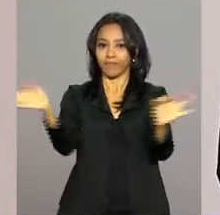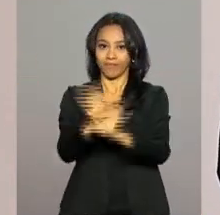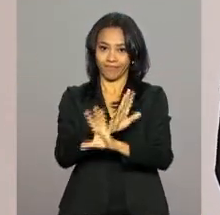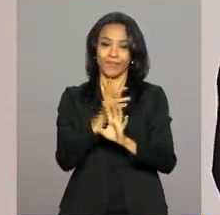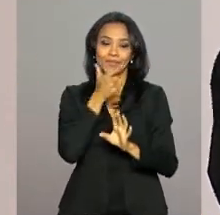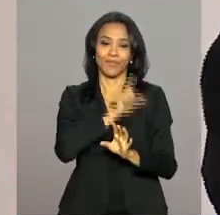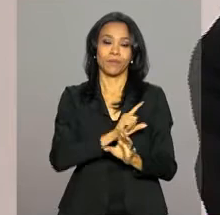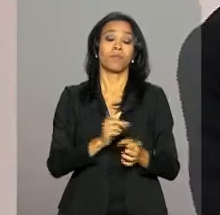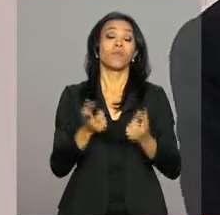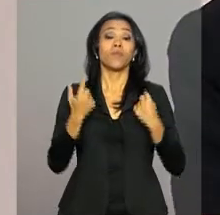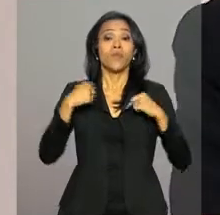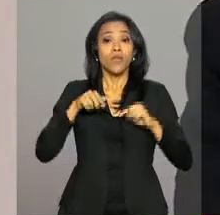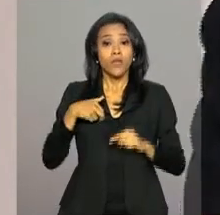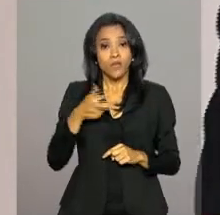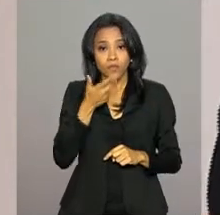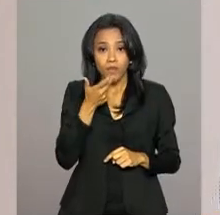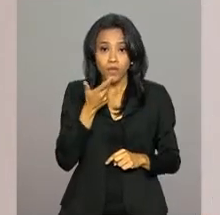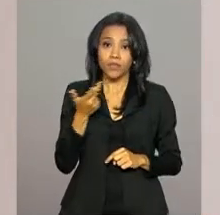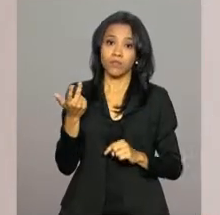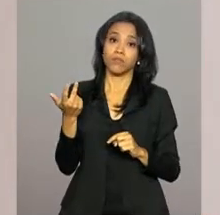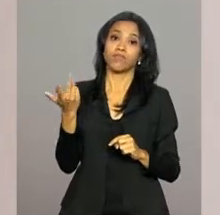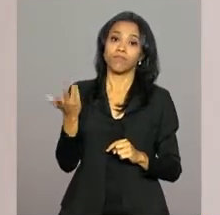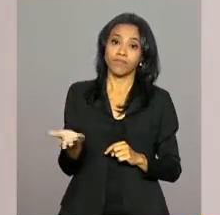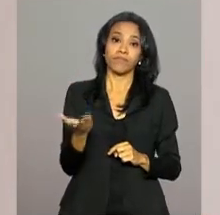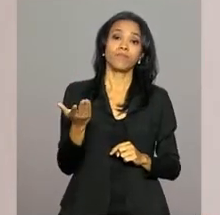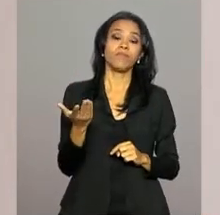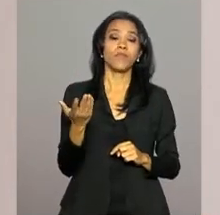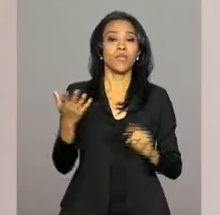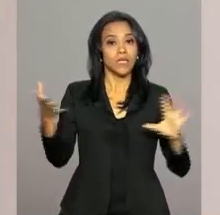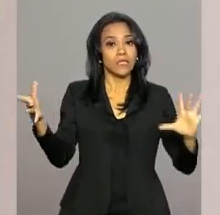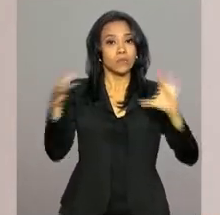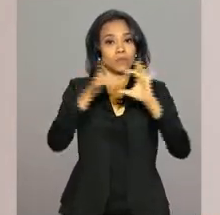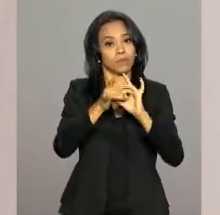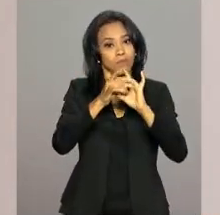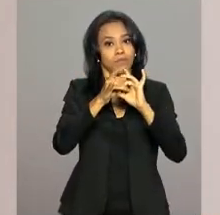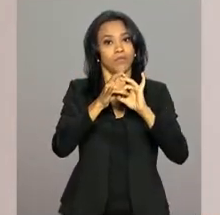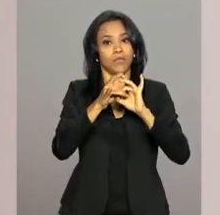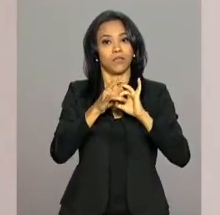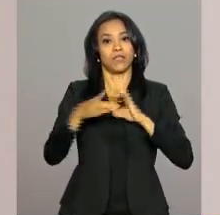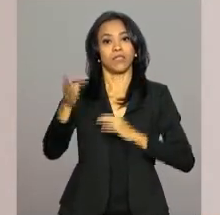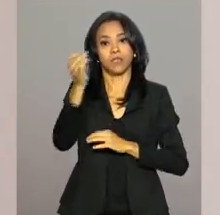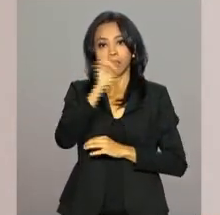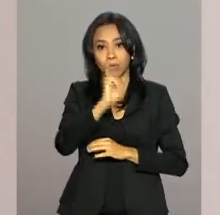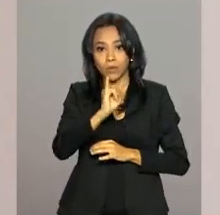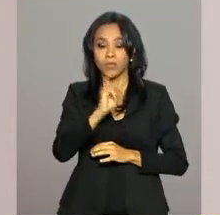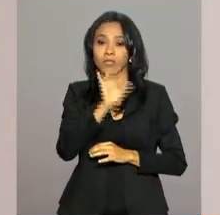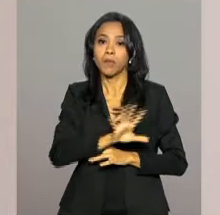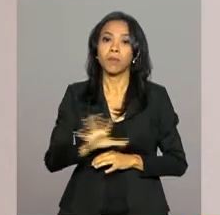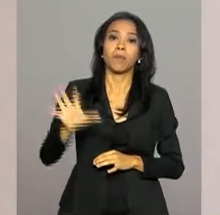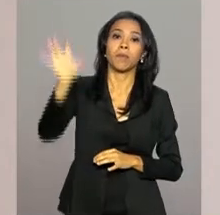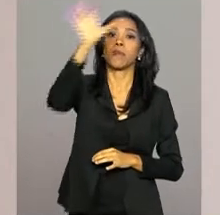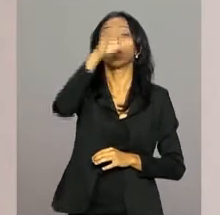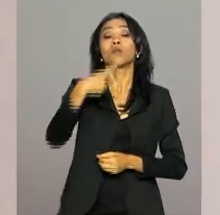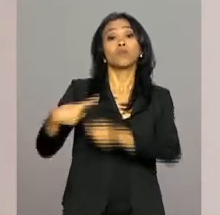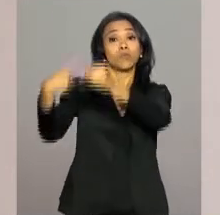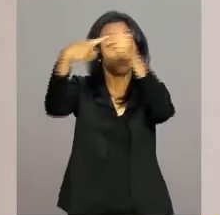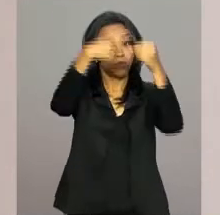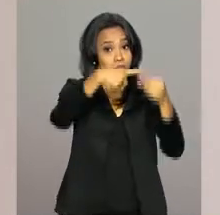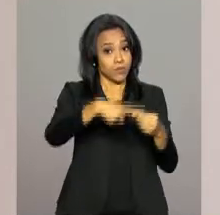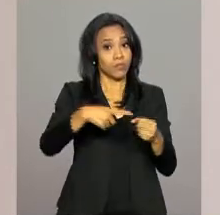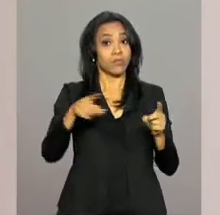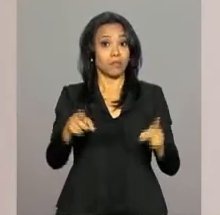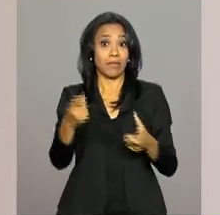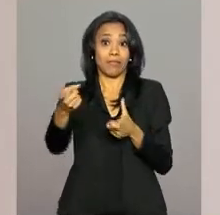municípios e falo isso em homenagem ao princípio federativo né é vocês sabem que os municípios eram devedores da previdência social e